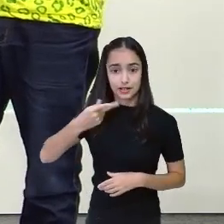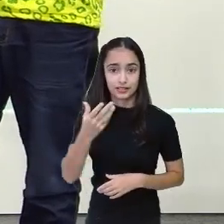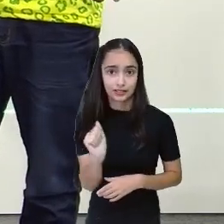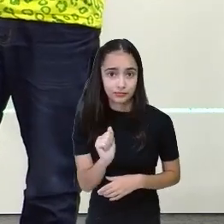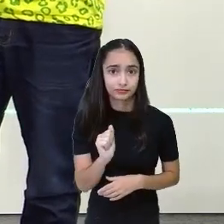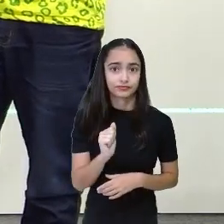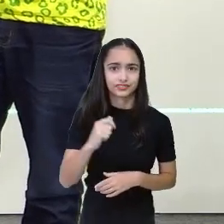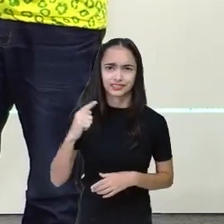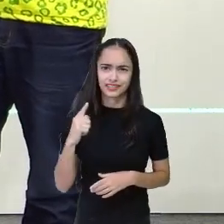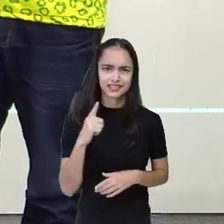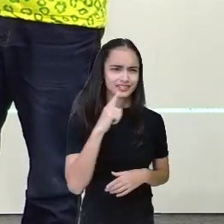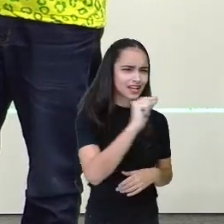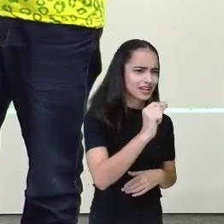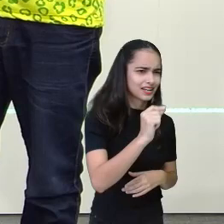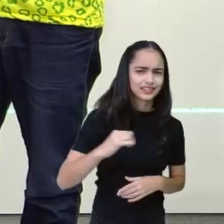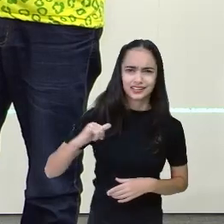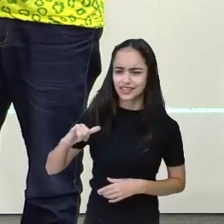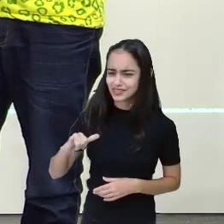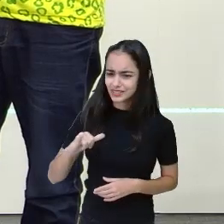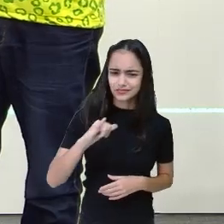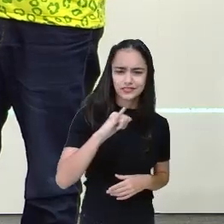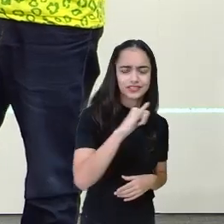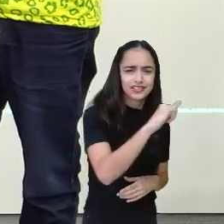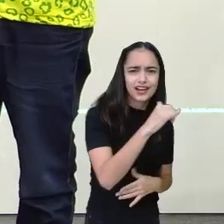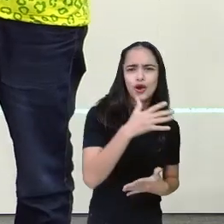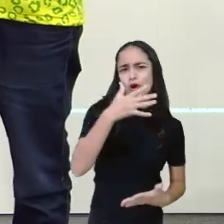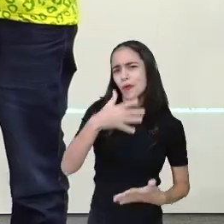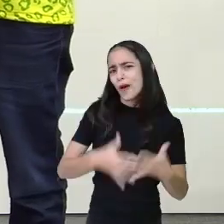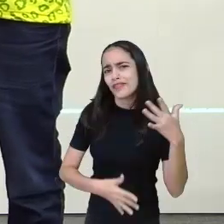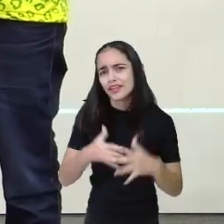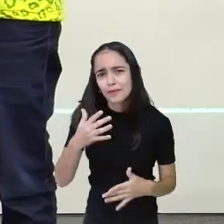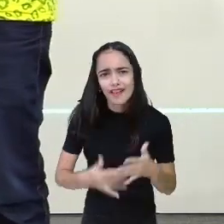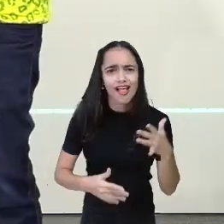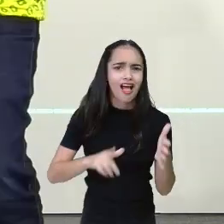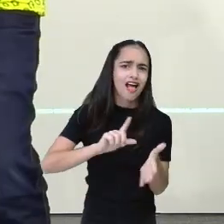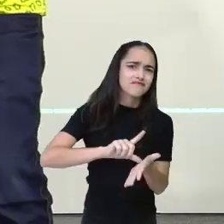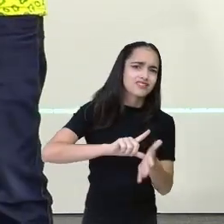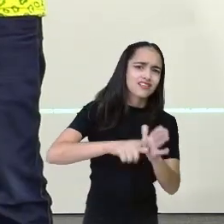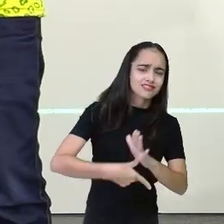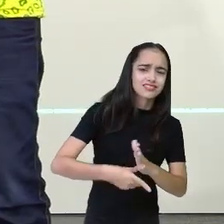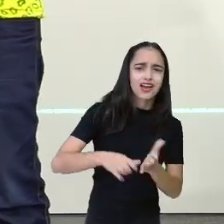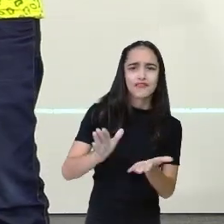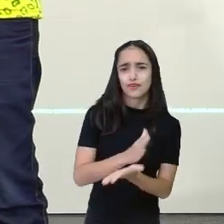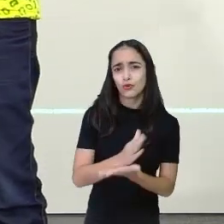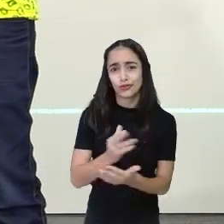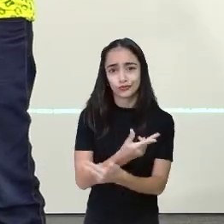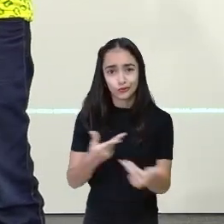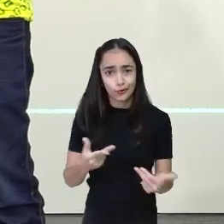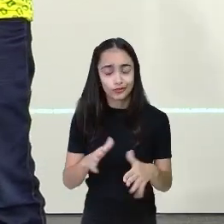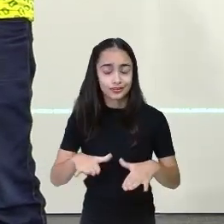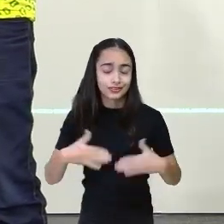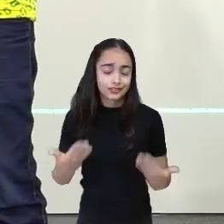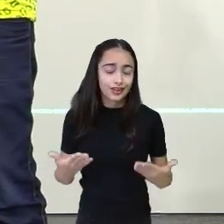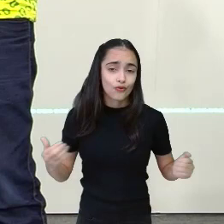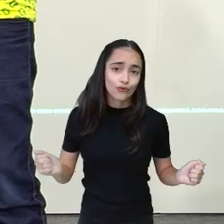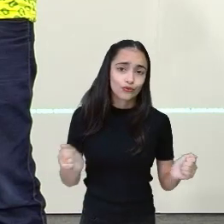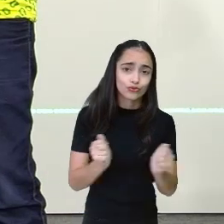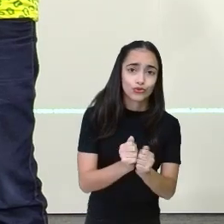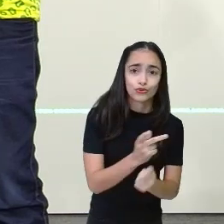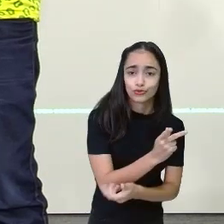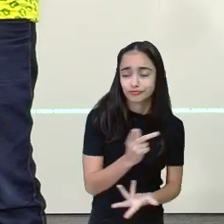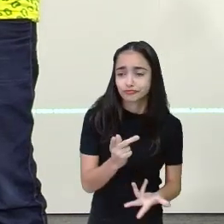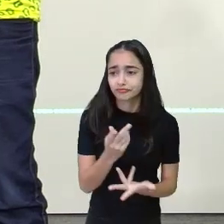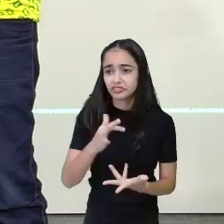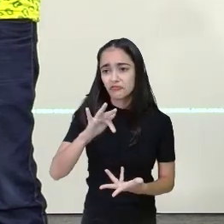para torcedores estava complicando muito e atrasando algumas partidas. Ah. E aí sugeriu a FIFA, junto com a Conmebol,